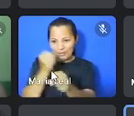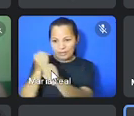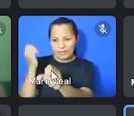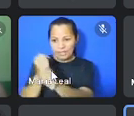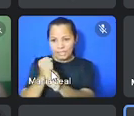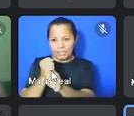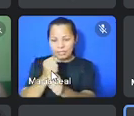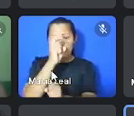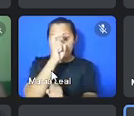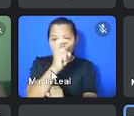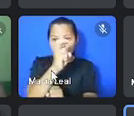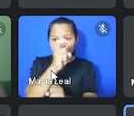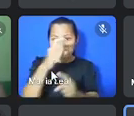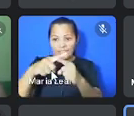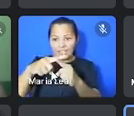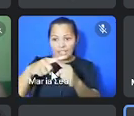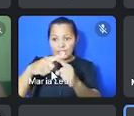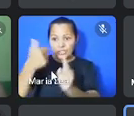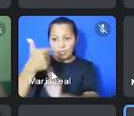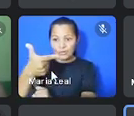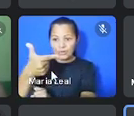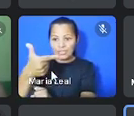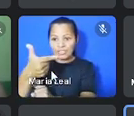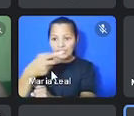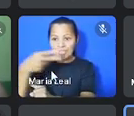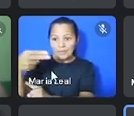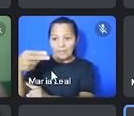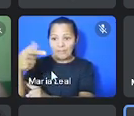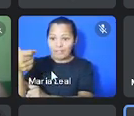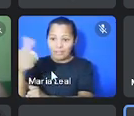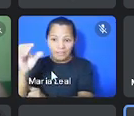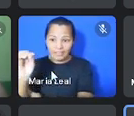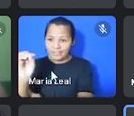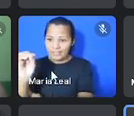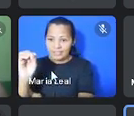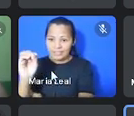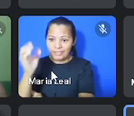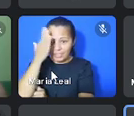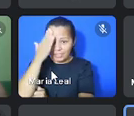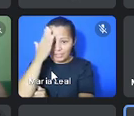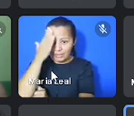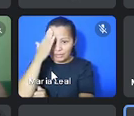Tá, Silvânia? Compreendeu de onde saiu essa fração?